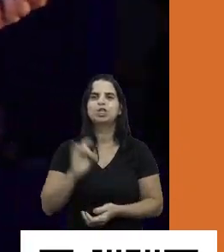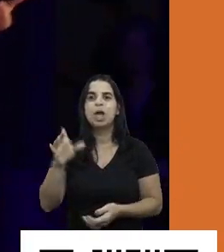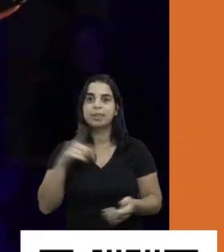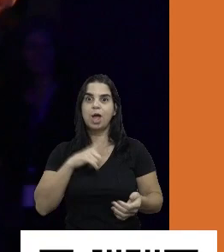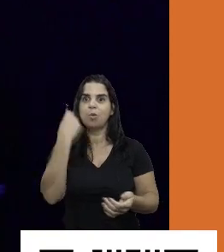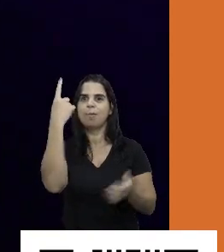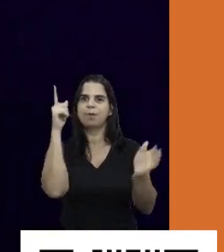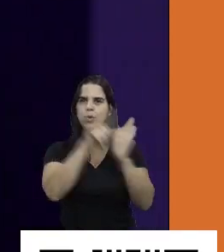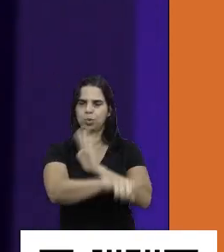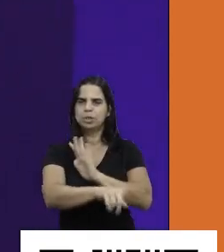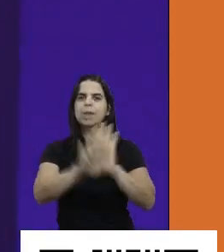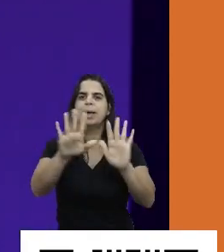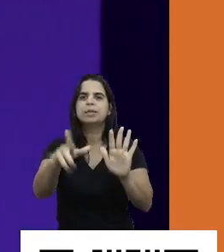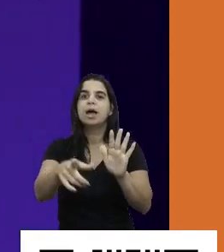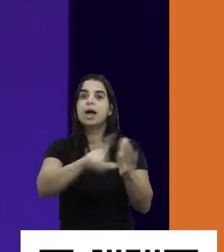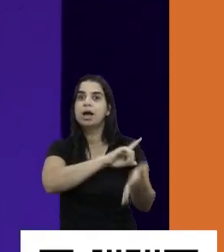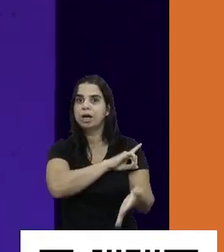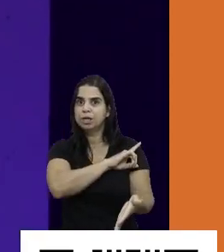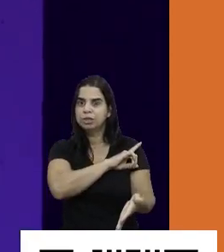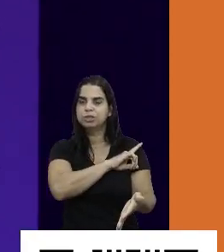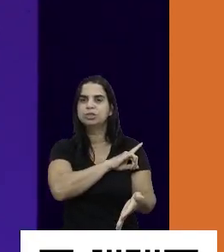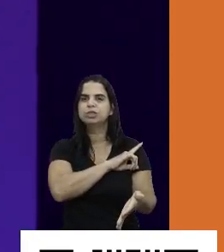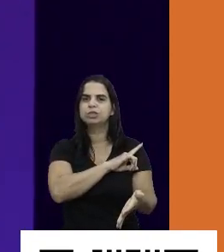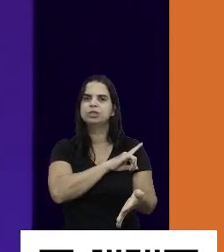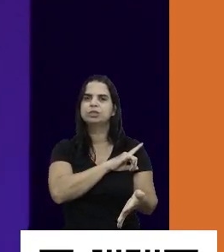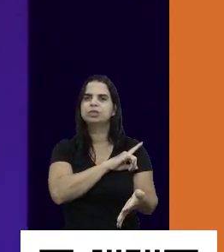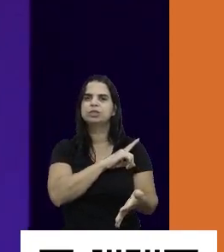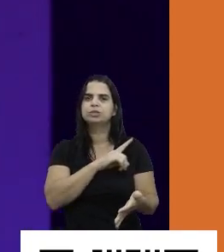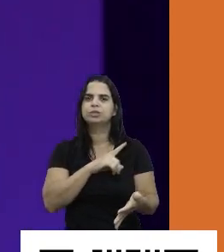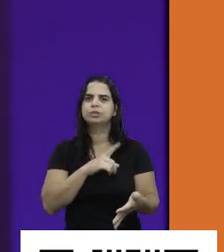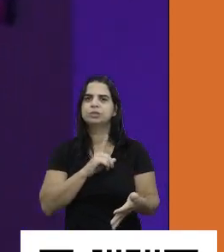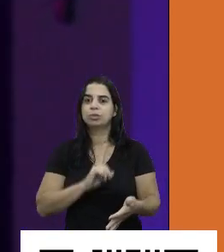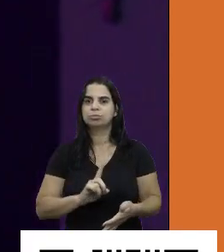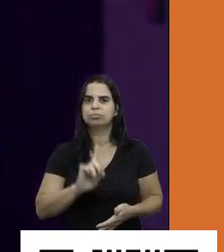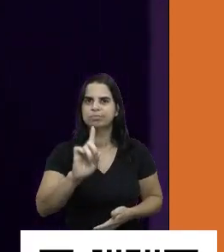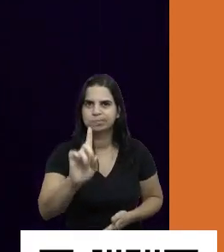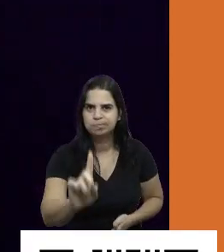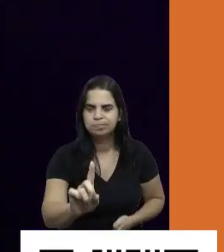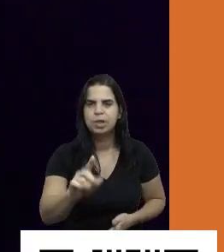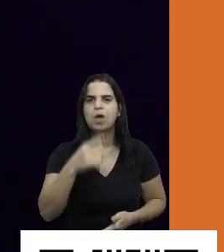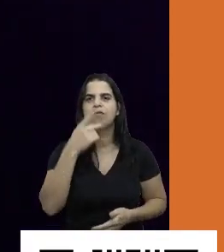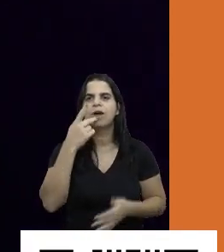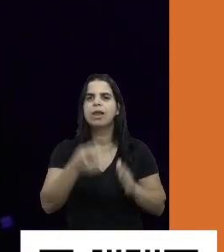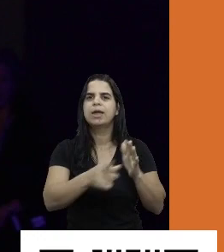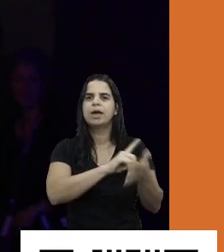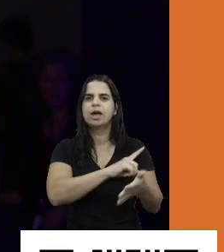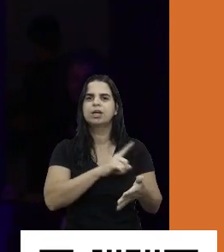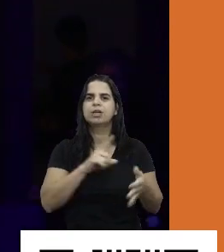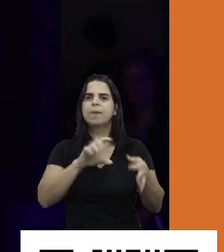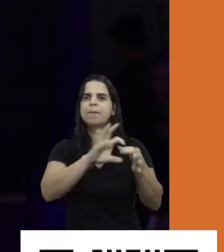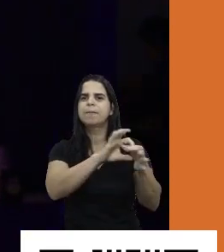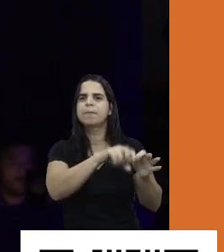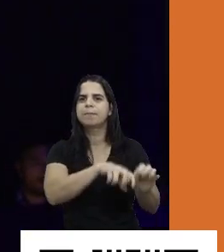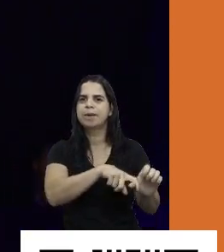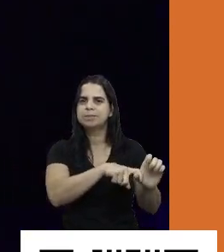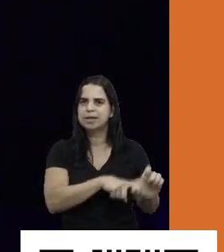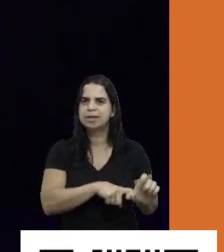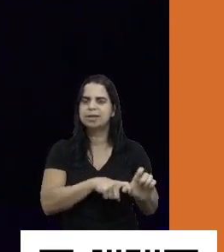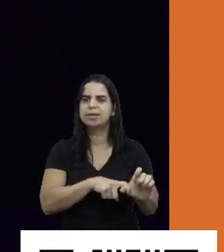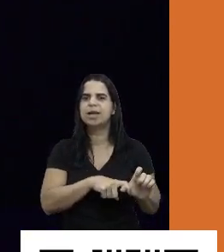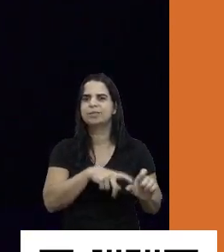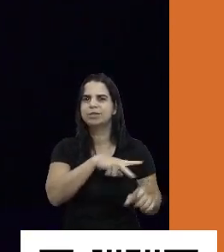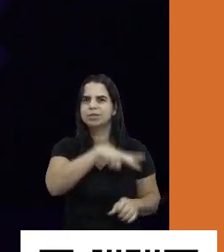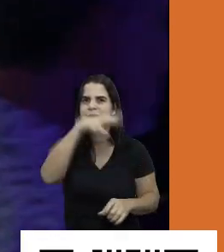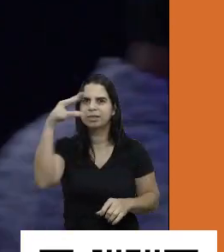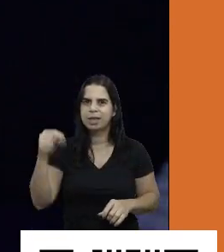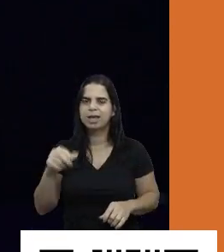uma pergunta aqui mas só antes de efetivamente eu ir até você eu falei anteriormente sobre a parceria que será que tem com a cisco Mas a gente